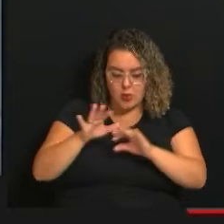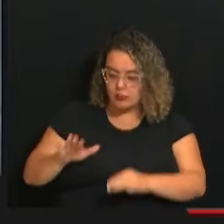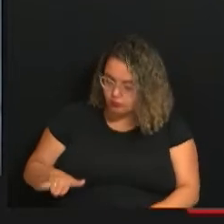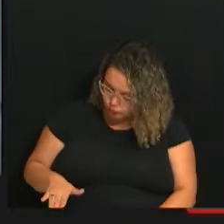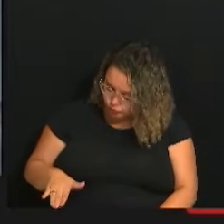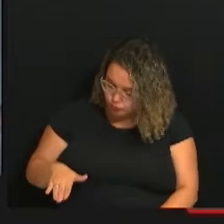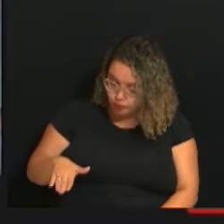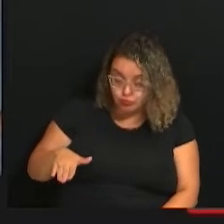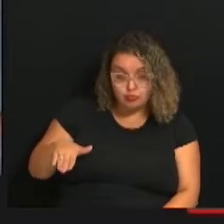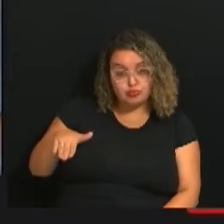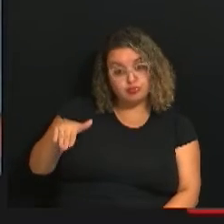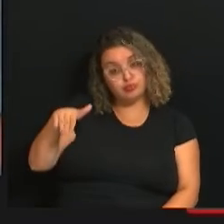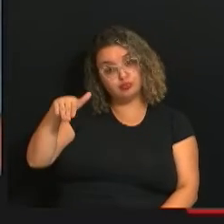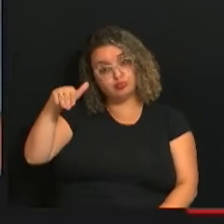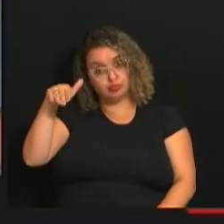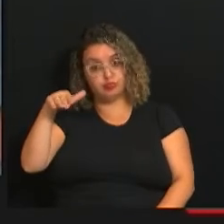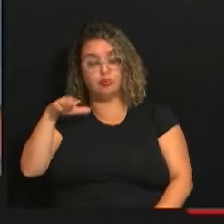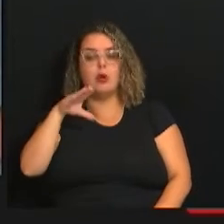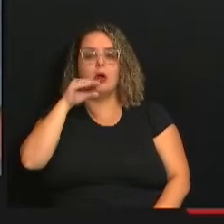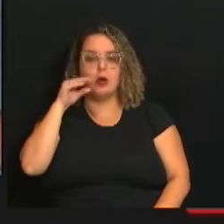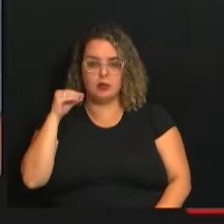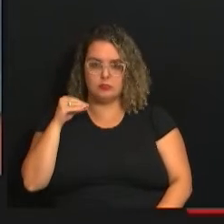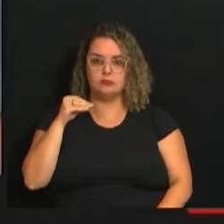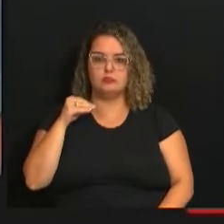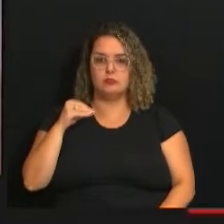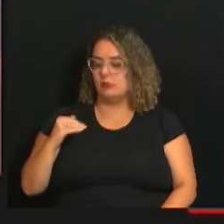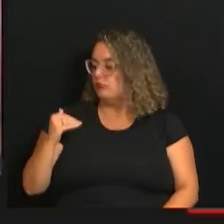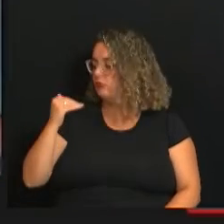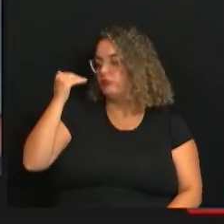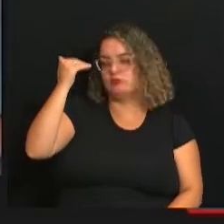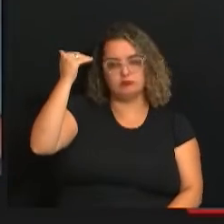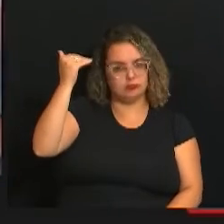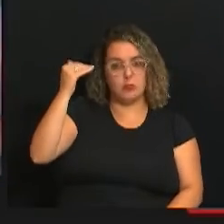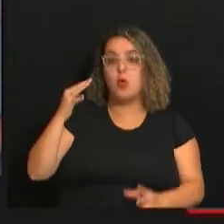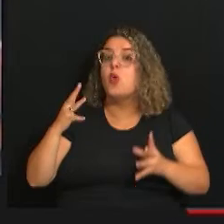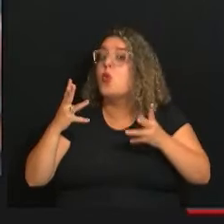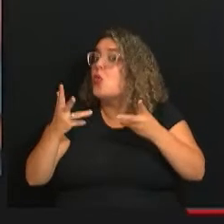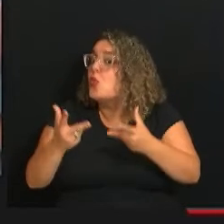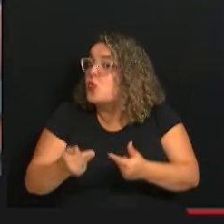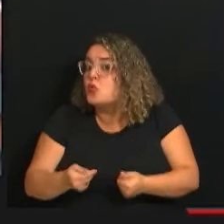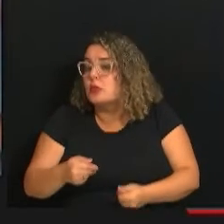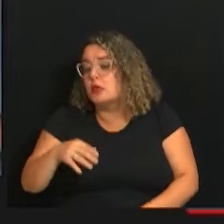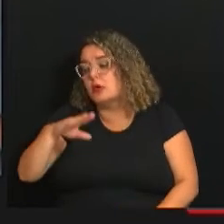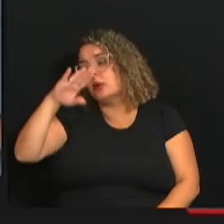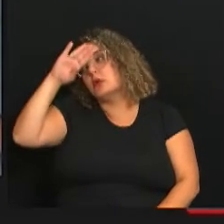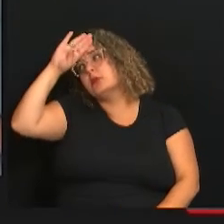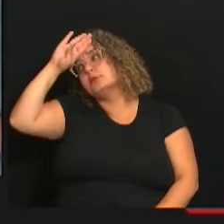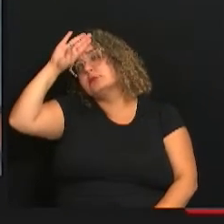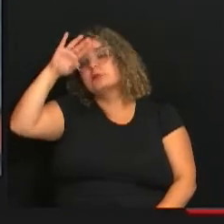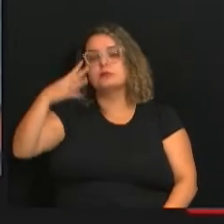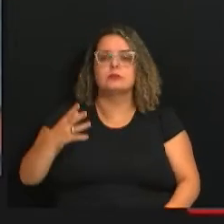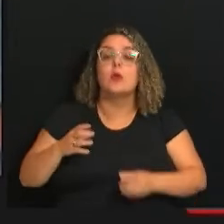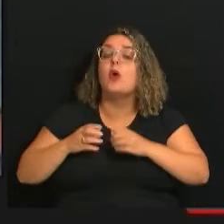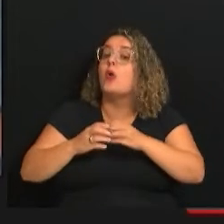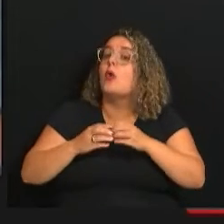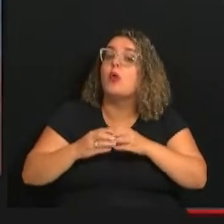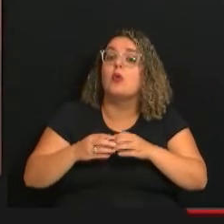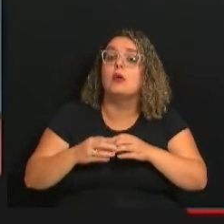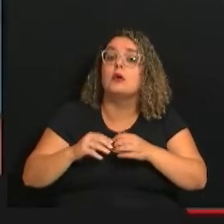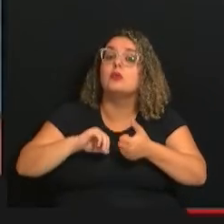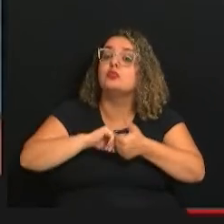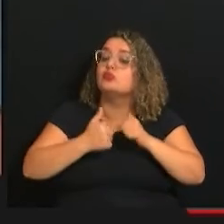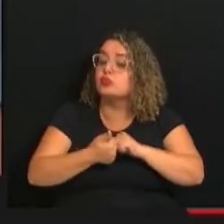porque cada pessoa que ler o livro vai poder se identificar ou identificar alguém com essa B, entendeu?